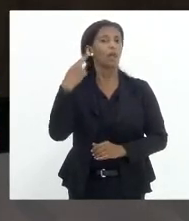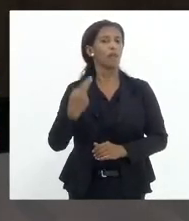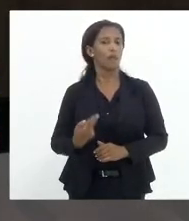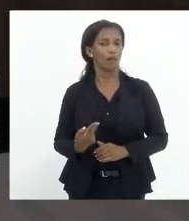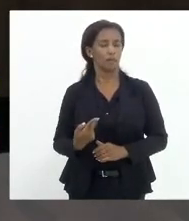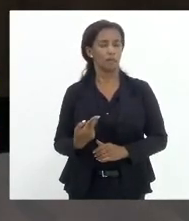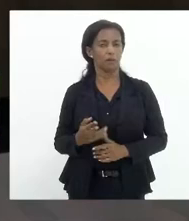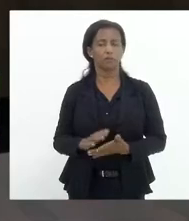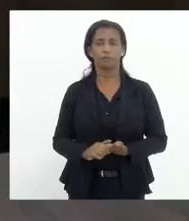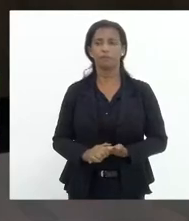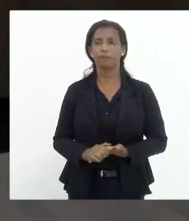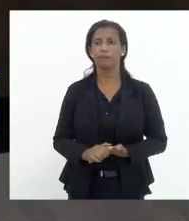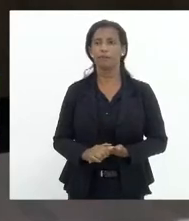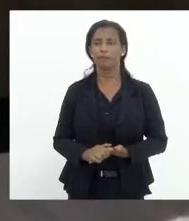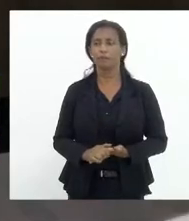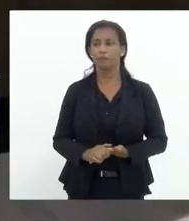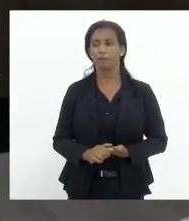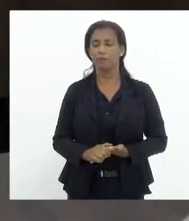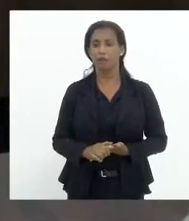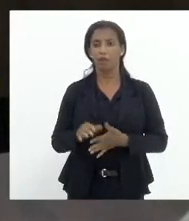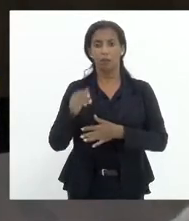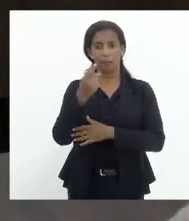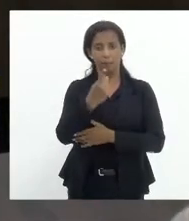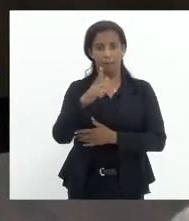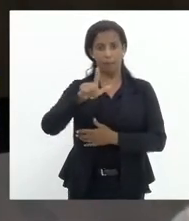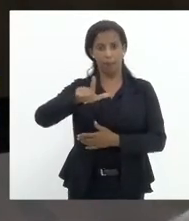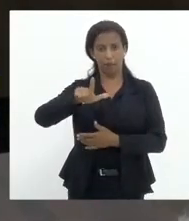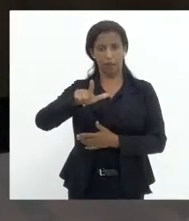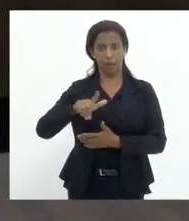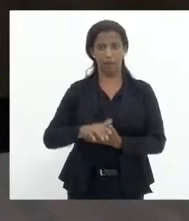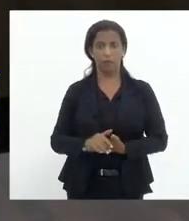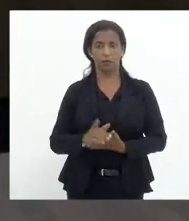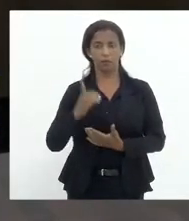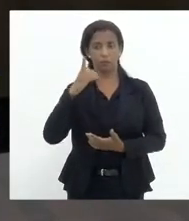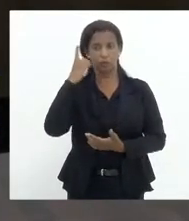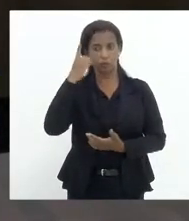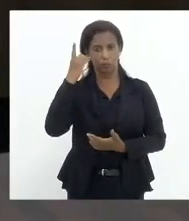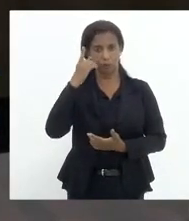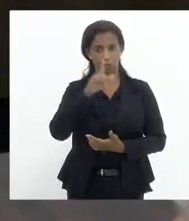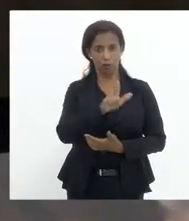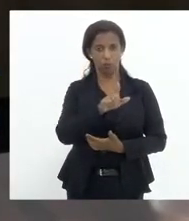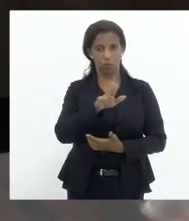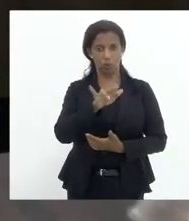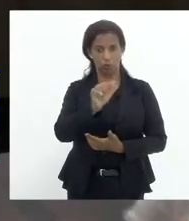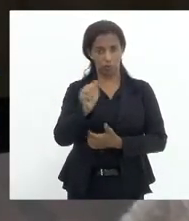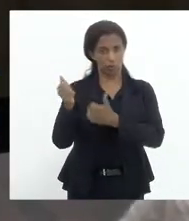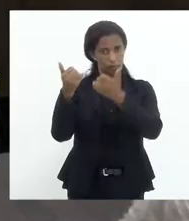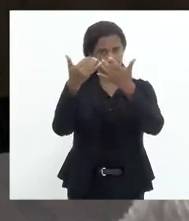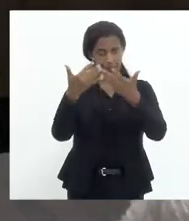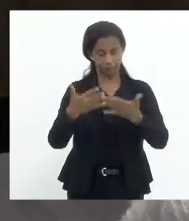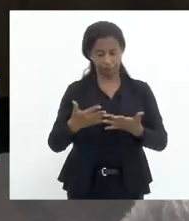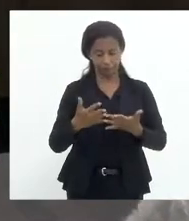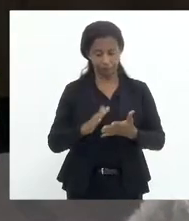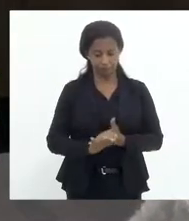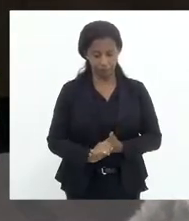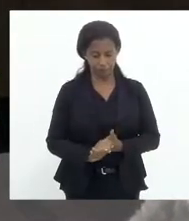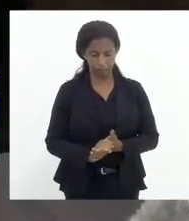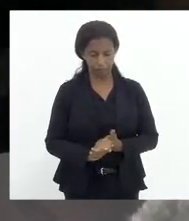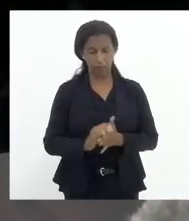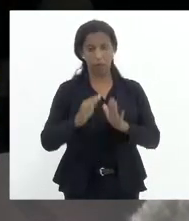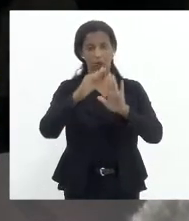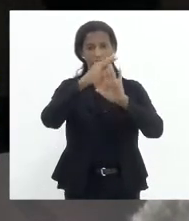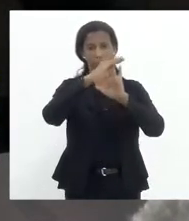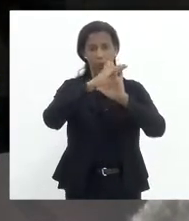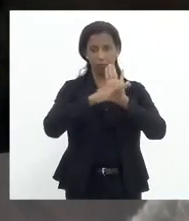Sol o projeto do deputado Luiz Martins diz o seguinte e o